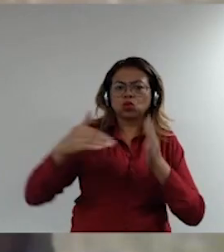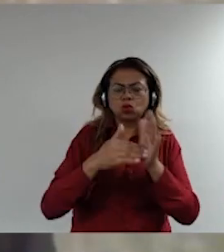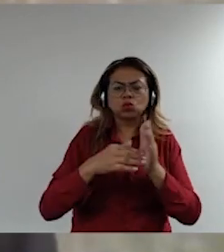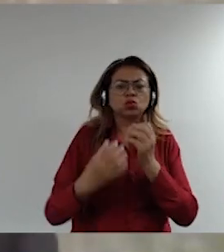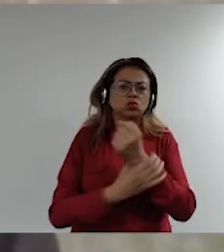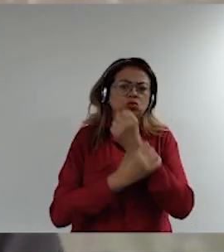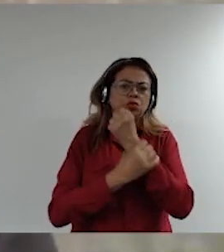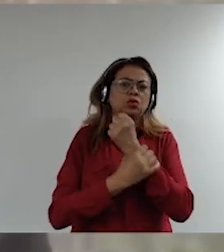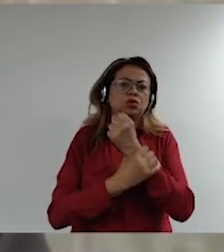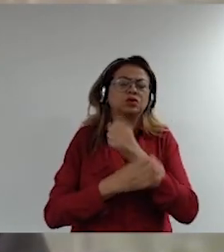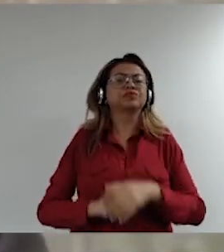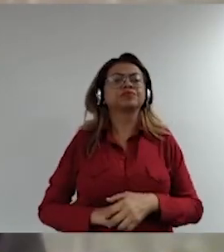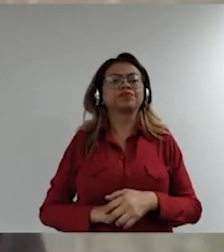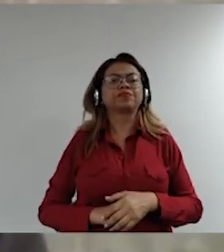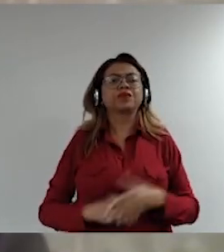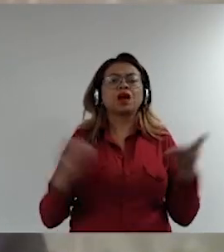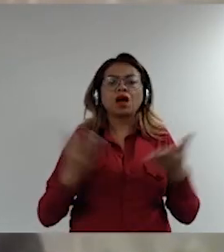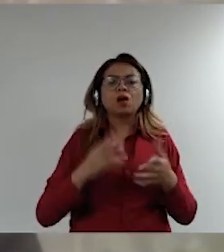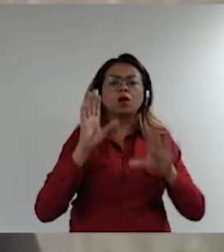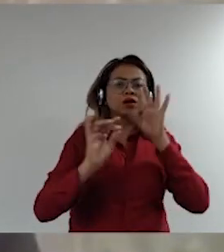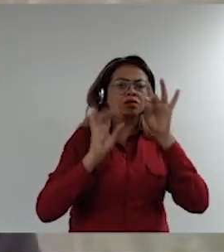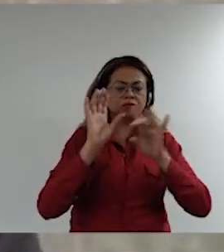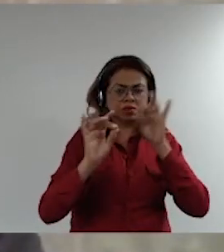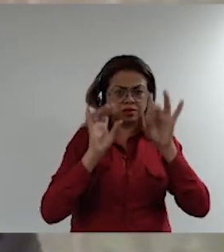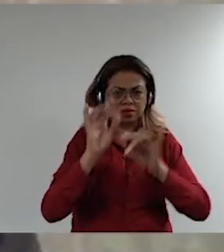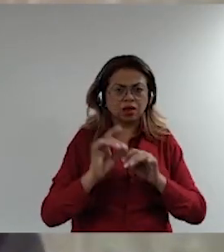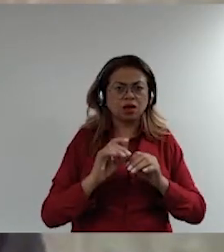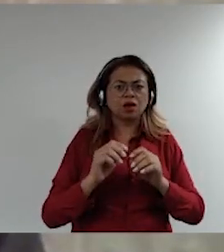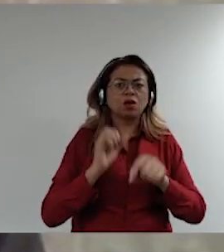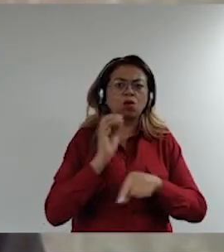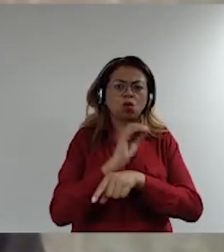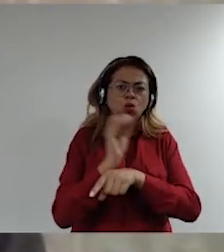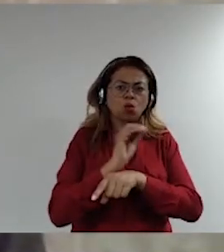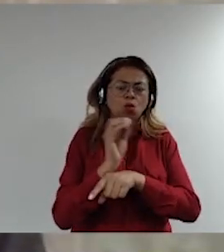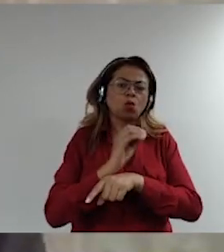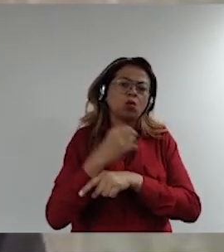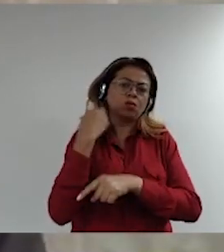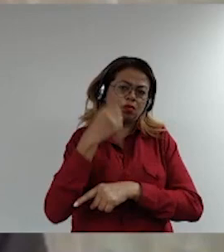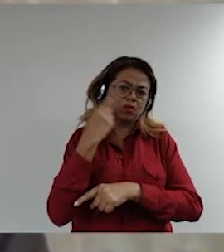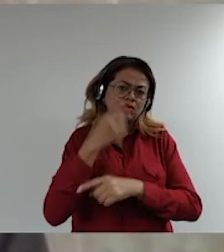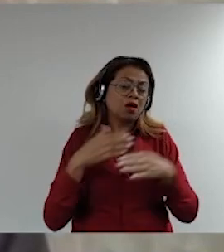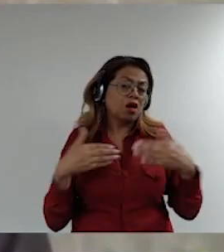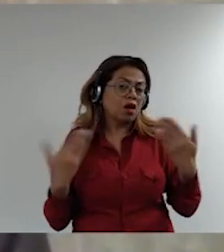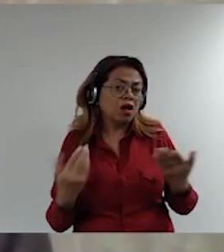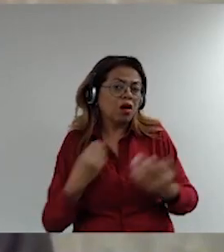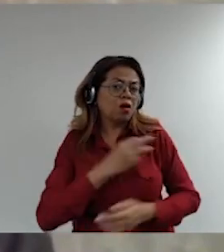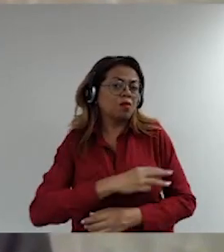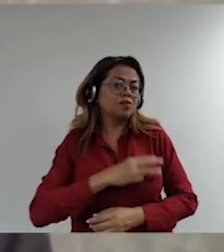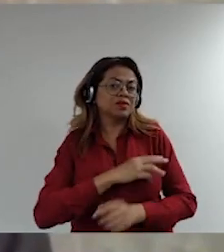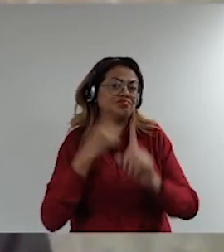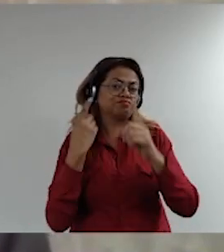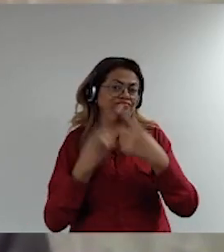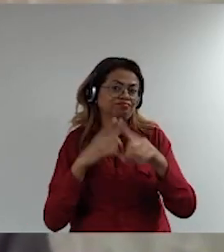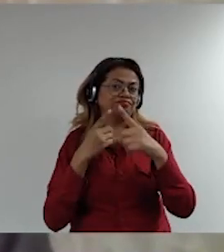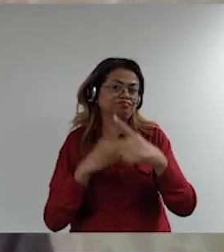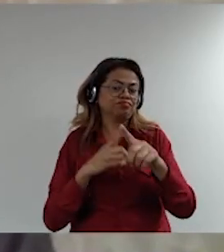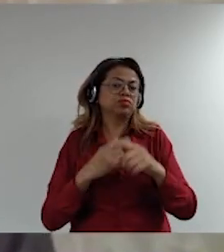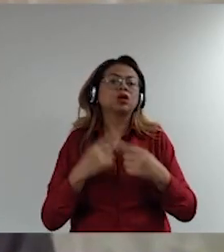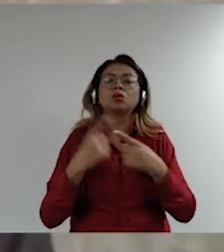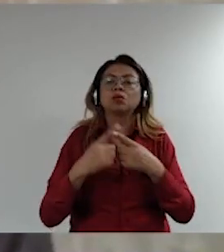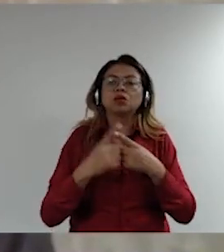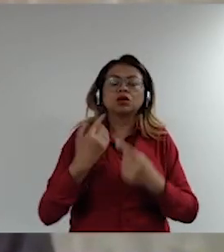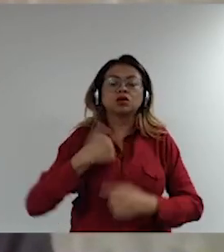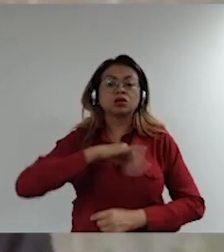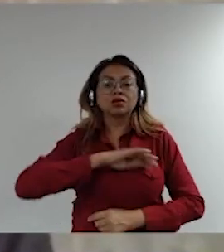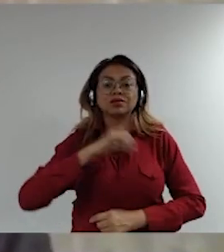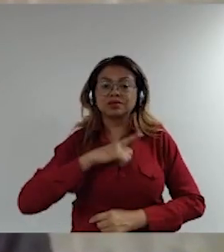né? Agora, especialmente, cuidar da advocacia, como o Pedro colocou, é uma missão desafiadora. Nós temos